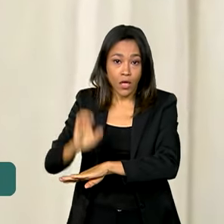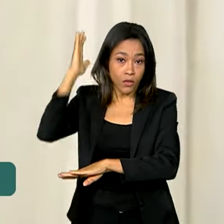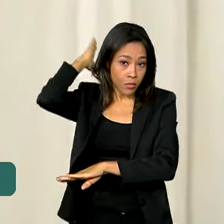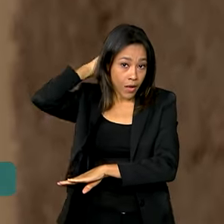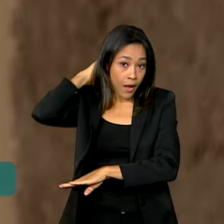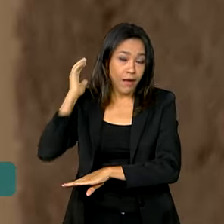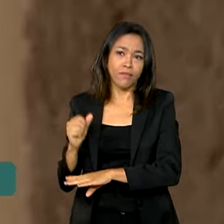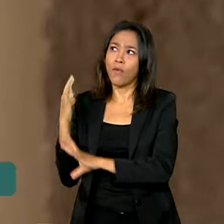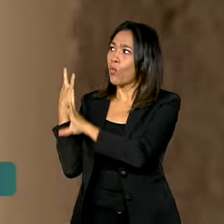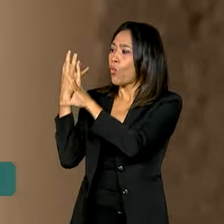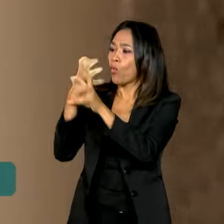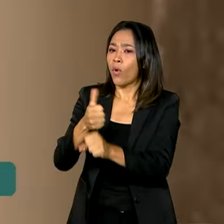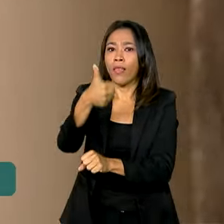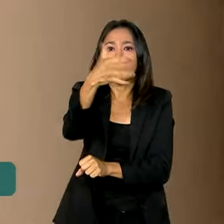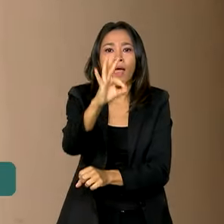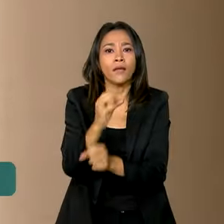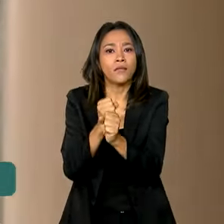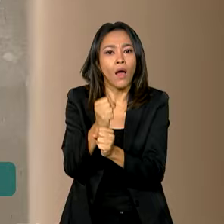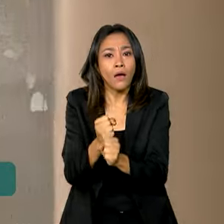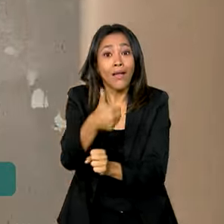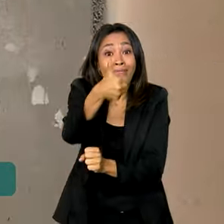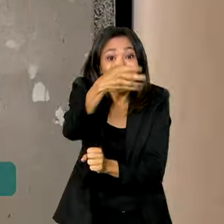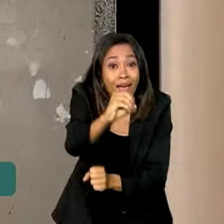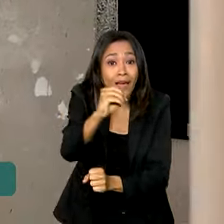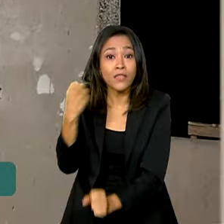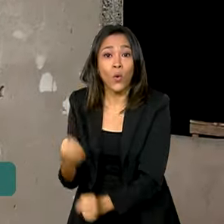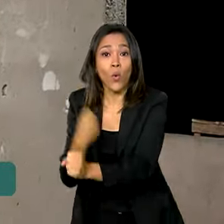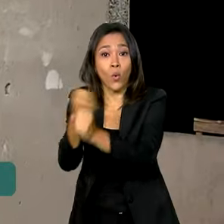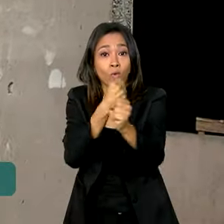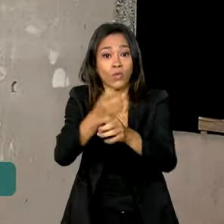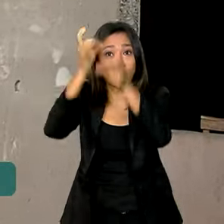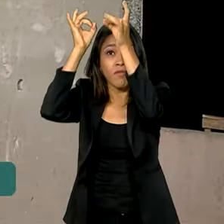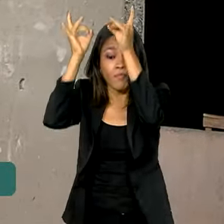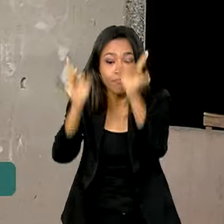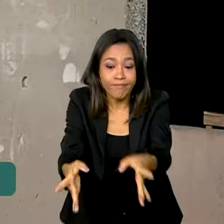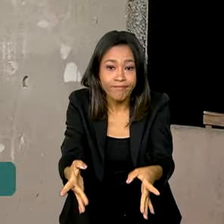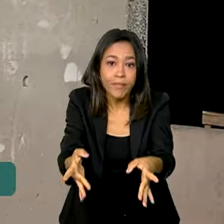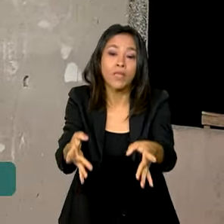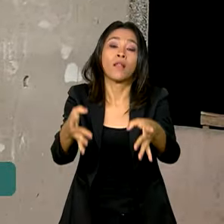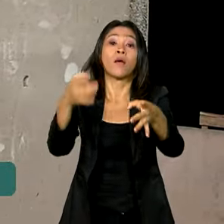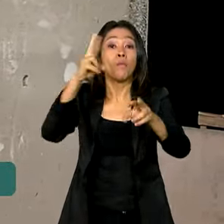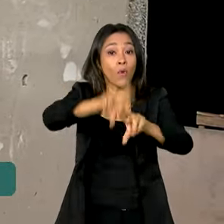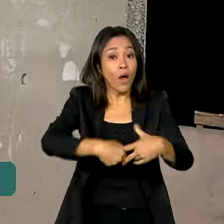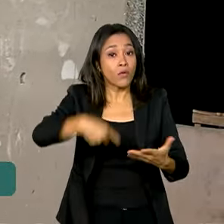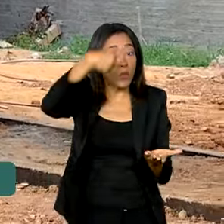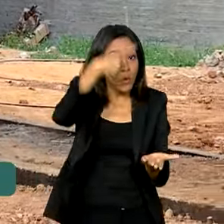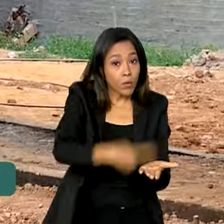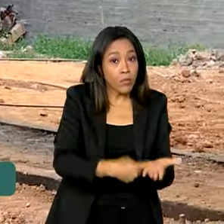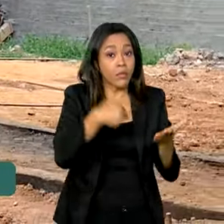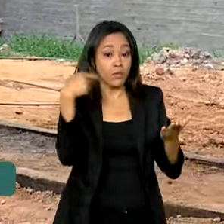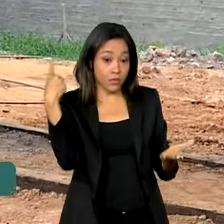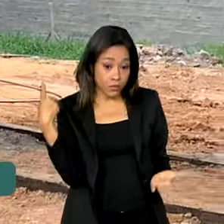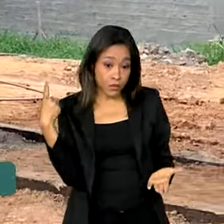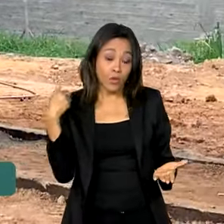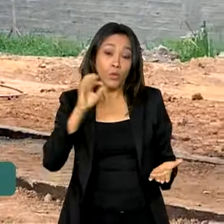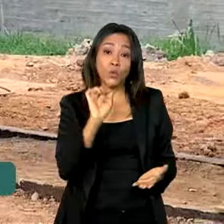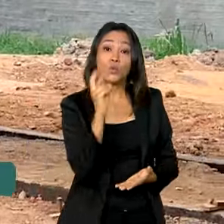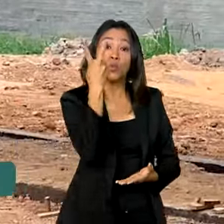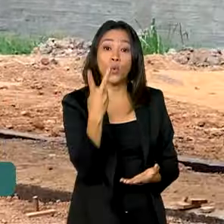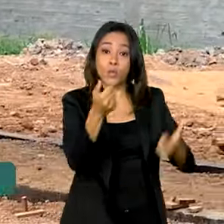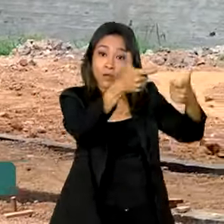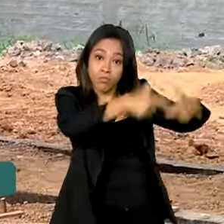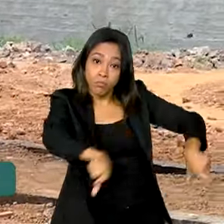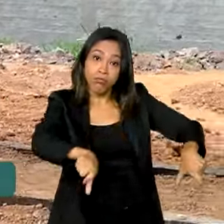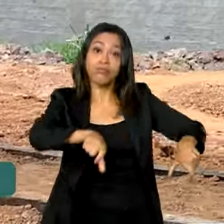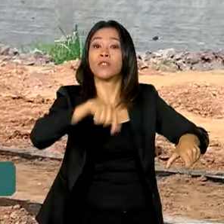10 anos, 10 obras estavam paralisadas. Com o Pacto Nacional, duas quadras esportivas já